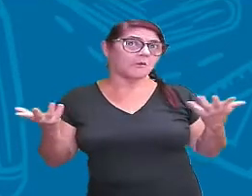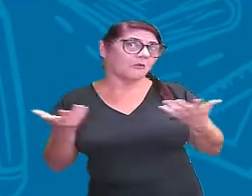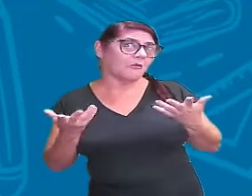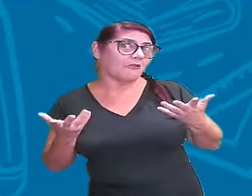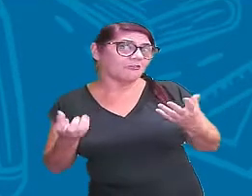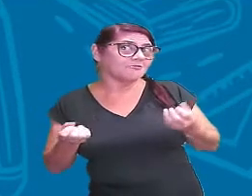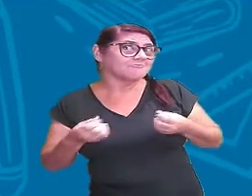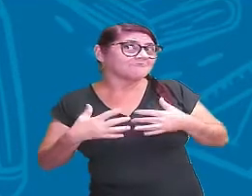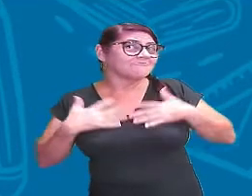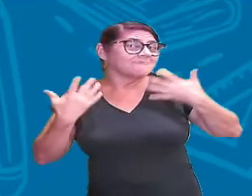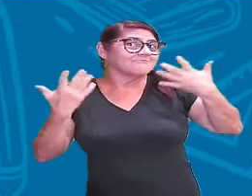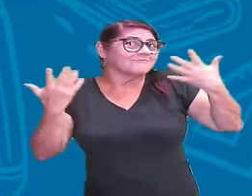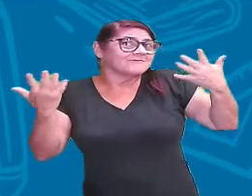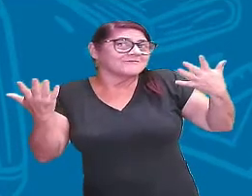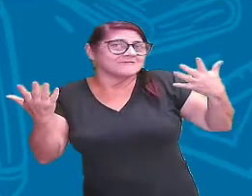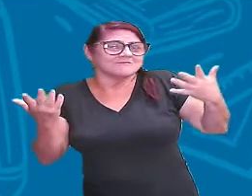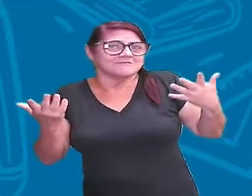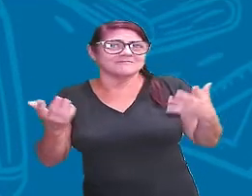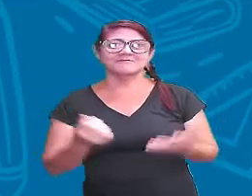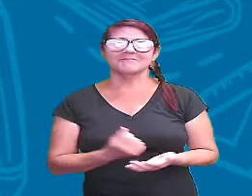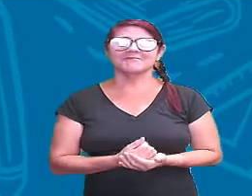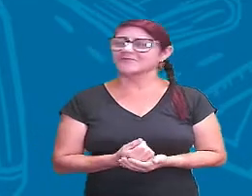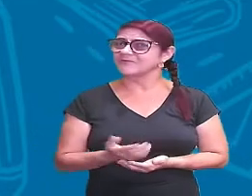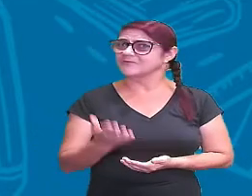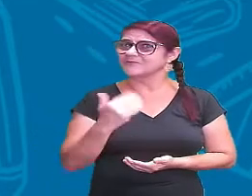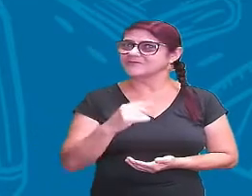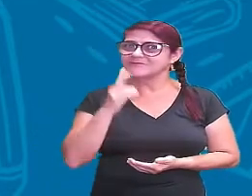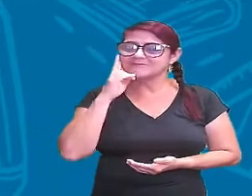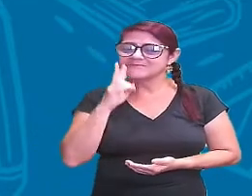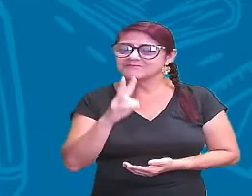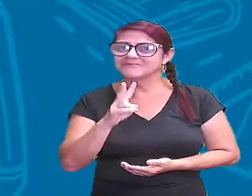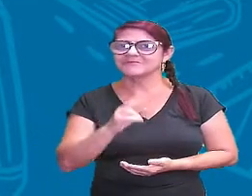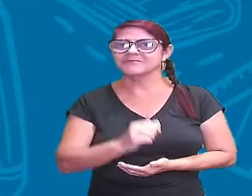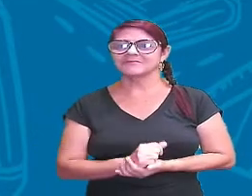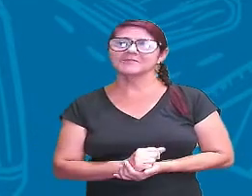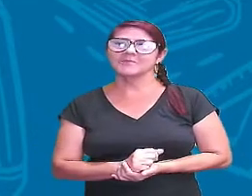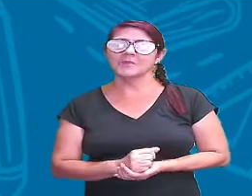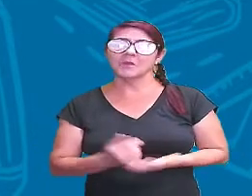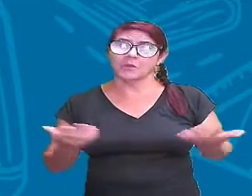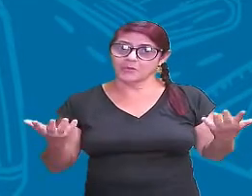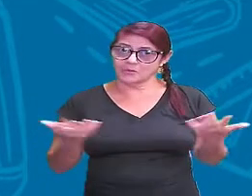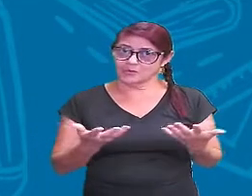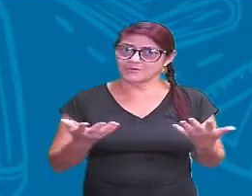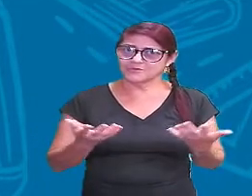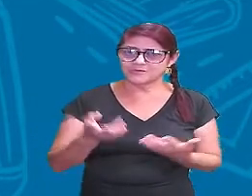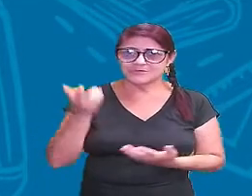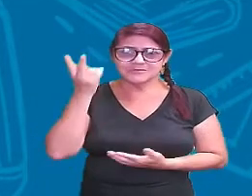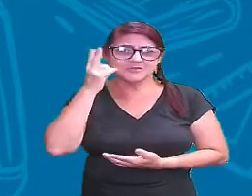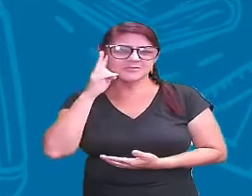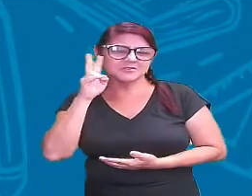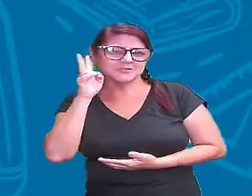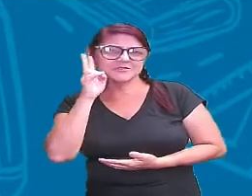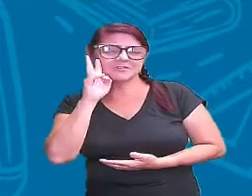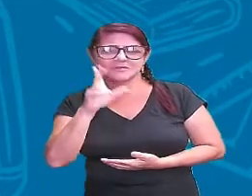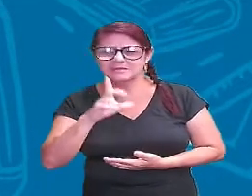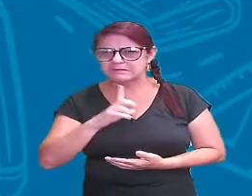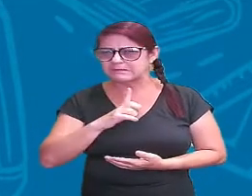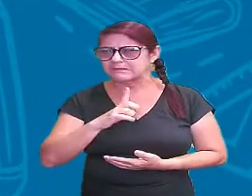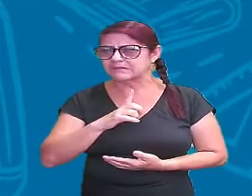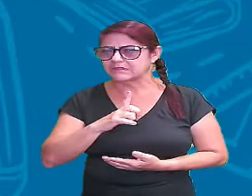Qual será a nossa história de hoje? Vamos ver qual é? Então, na história de hoje, a gente tem aqui,